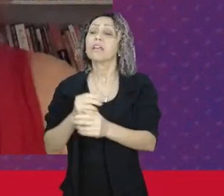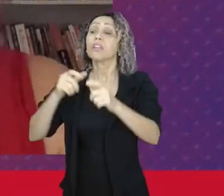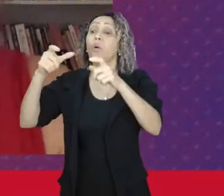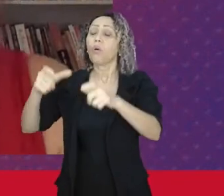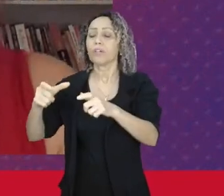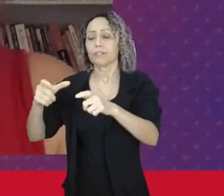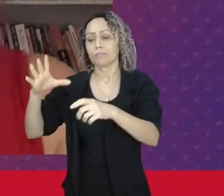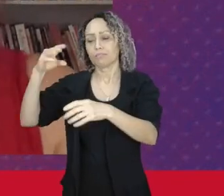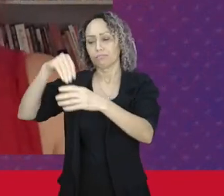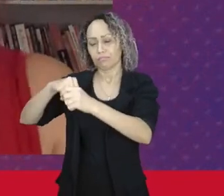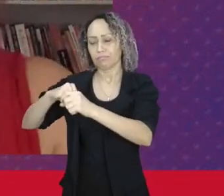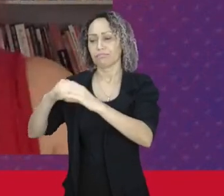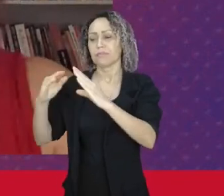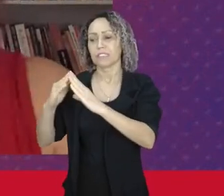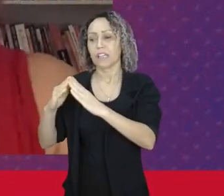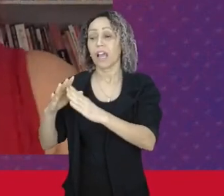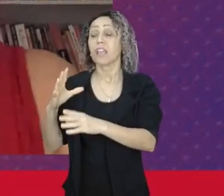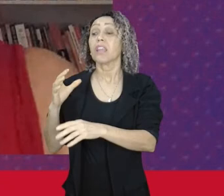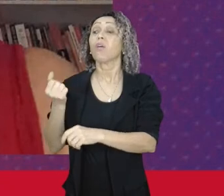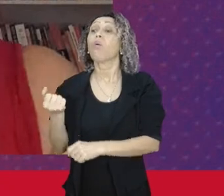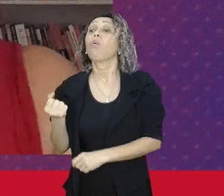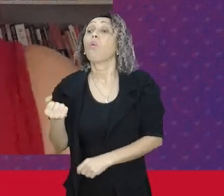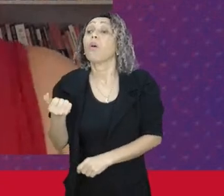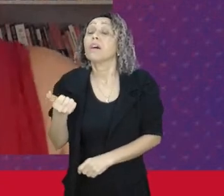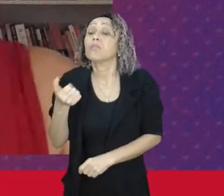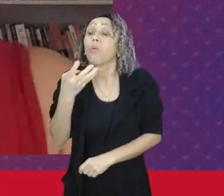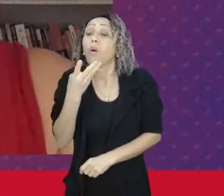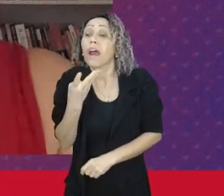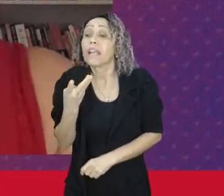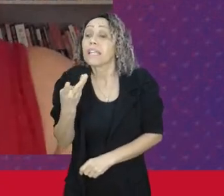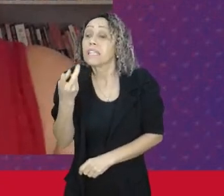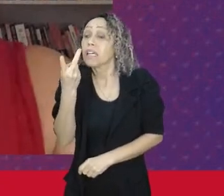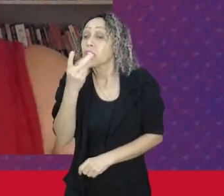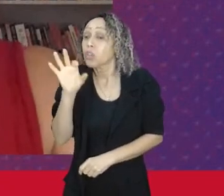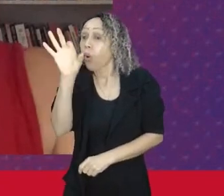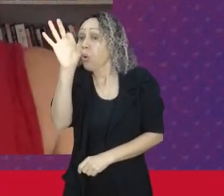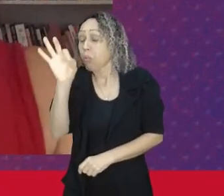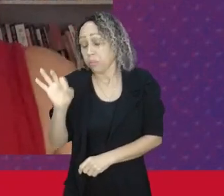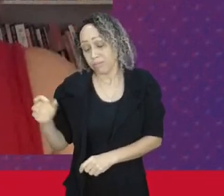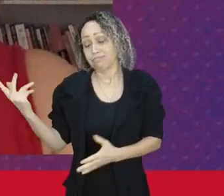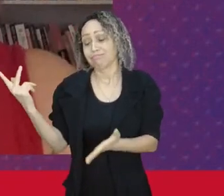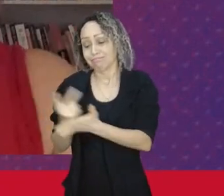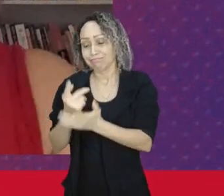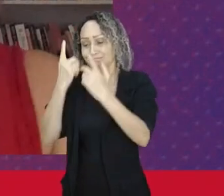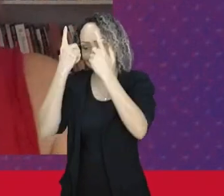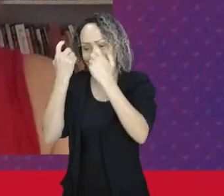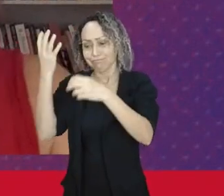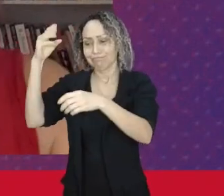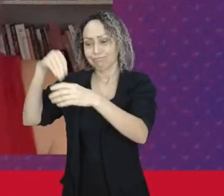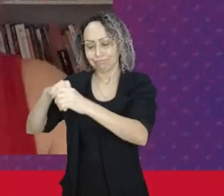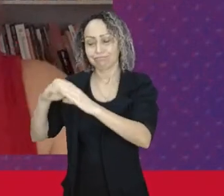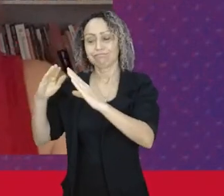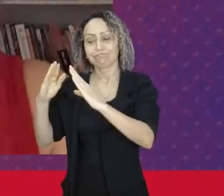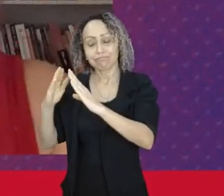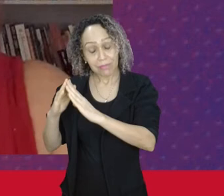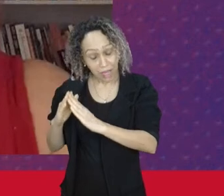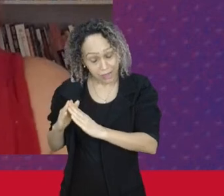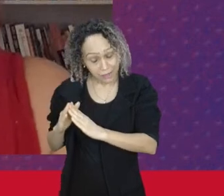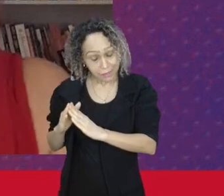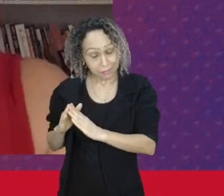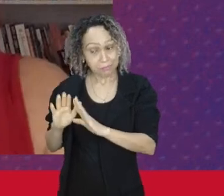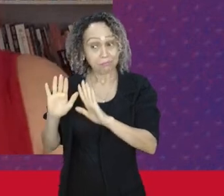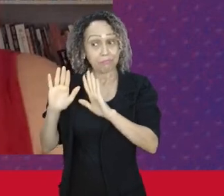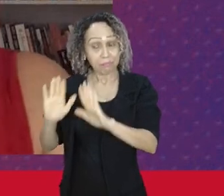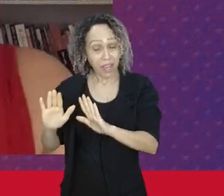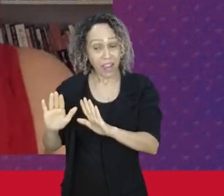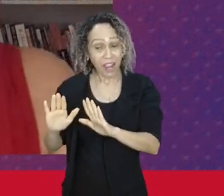casa, 42%. Mas logo depois, a violência passa a ser na rua.